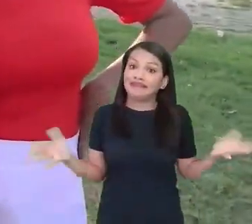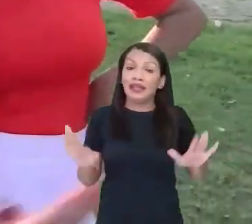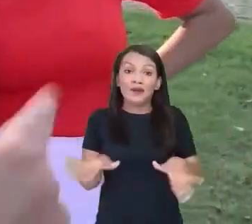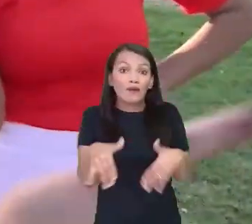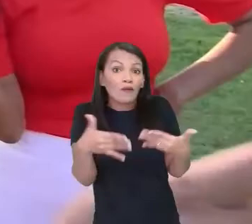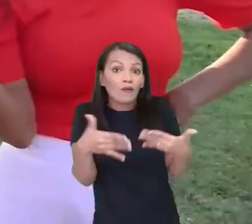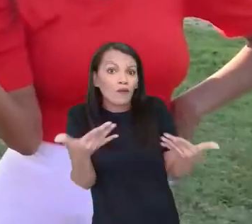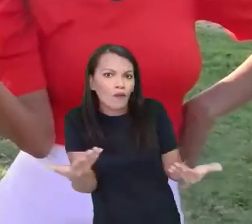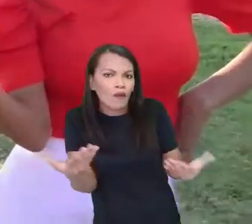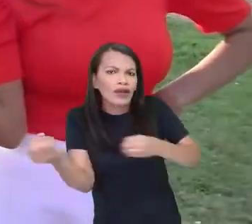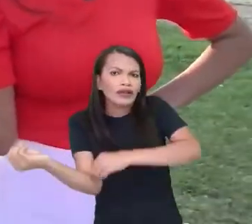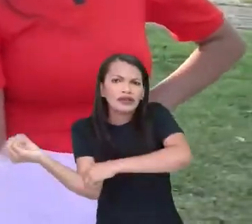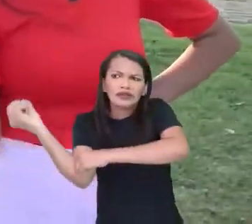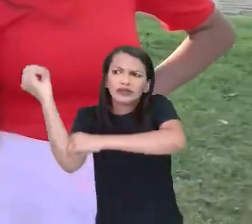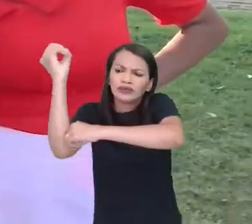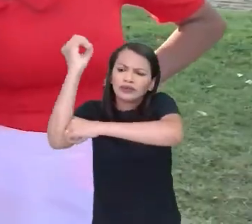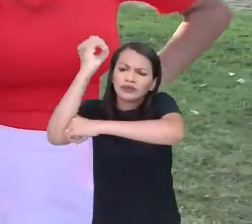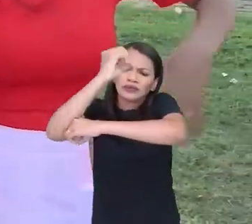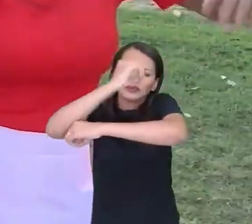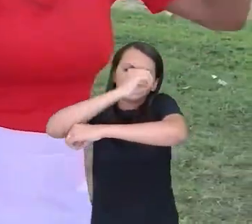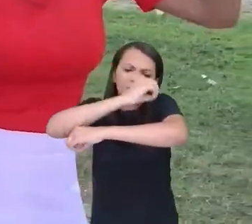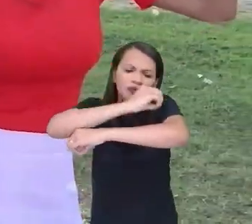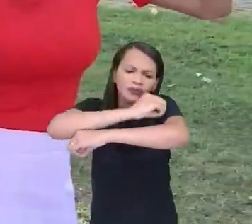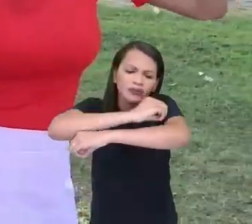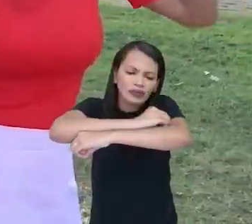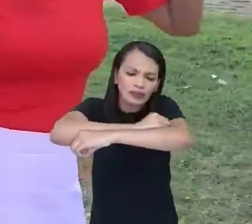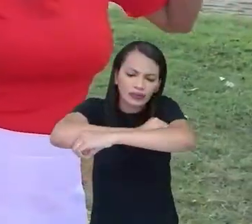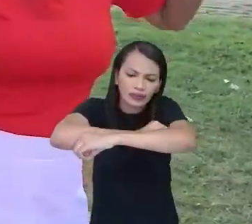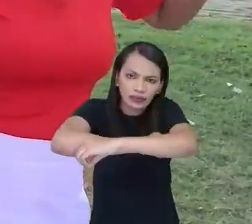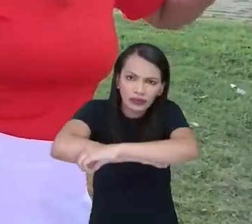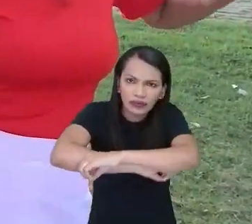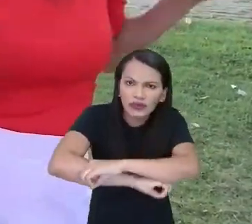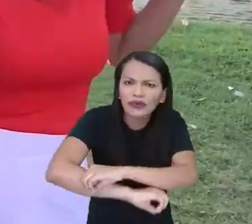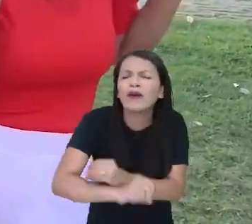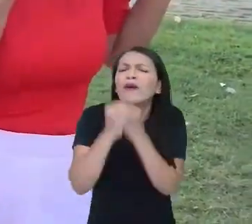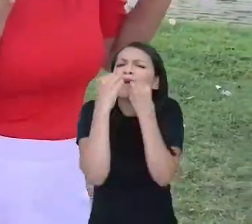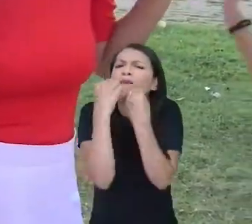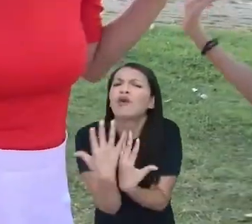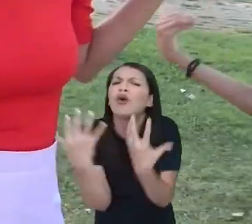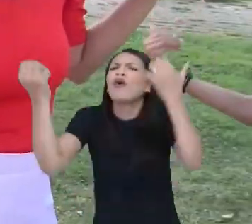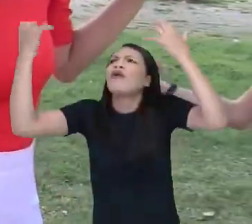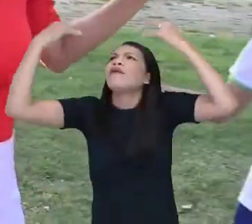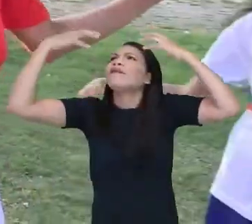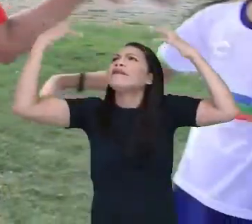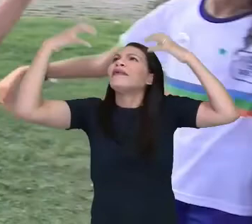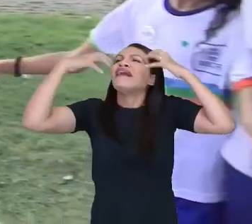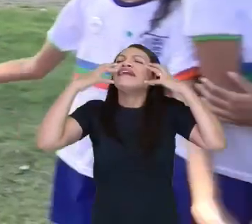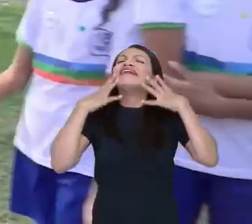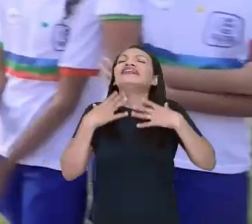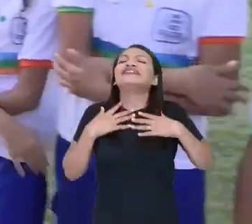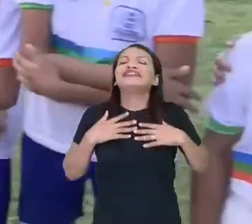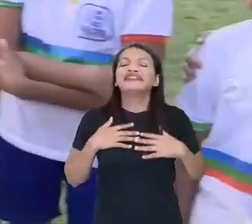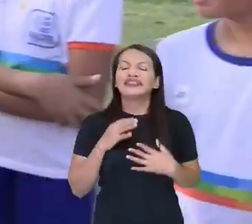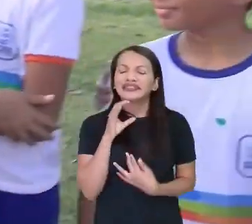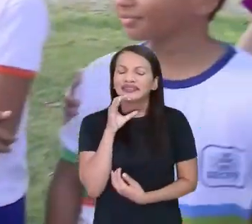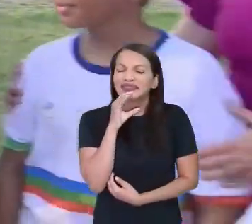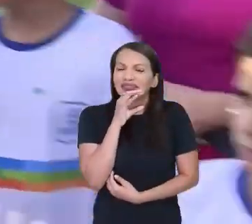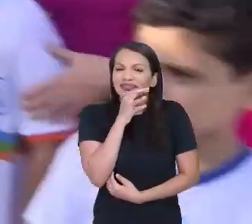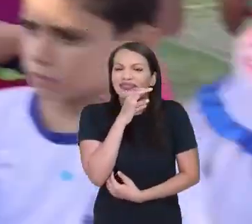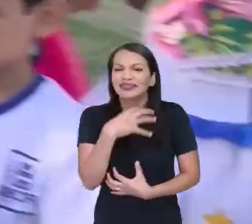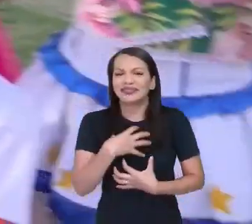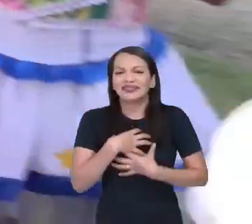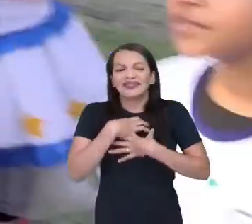a noite chegar, um bom banho bem quentinho, sensação de